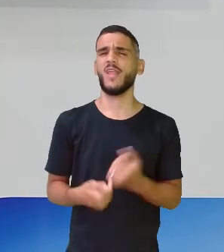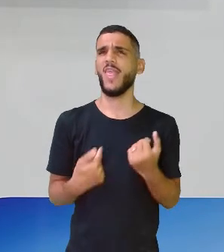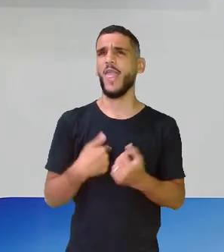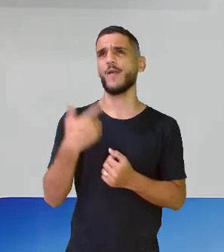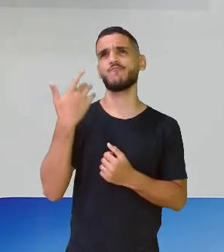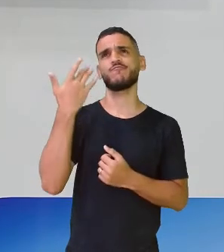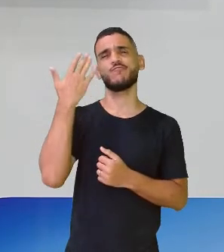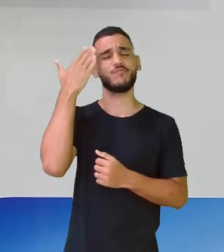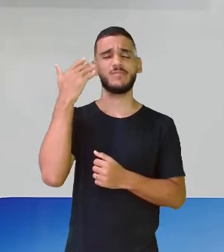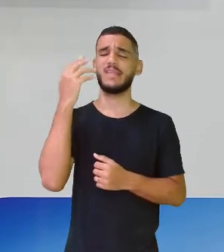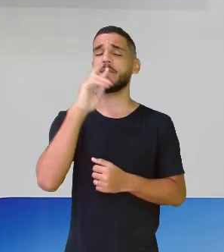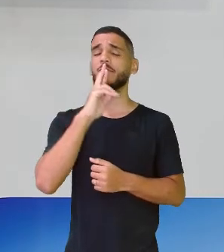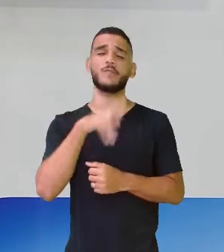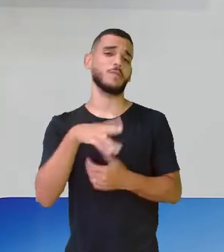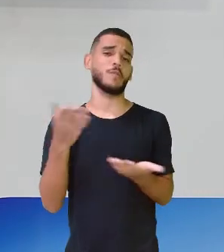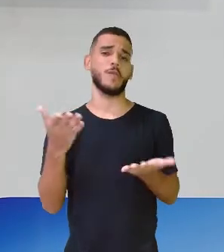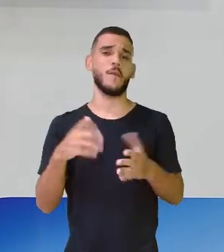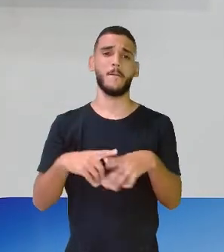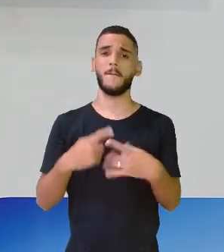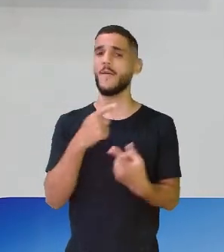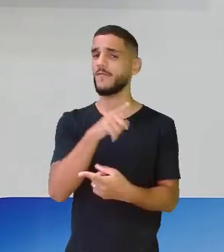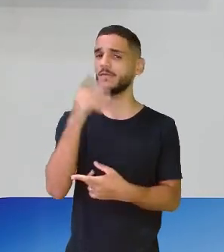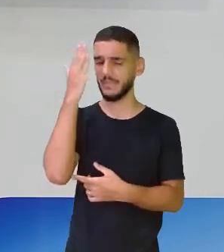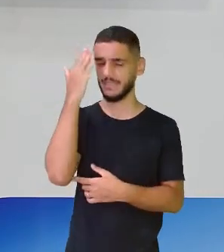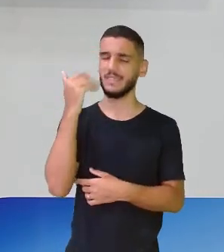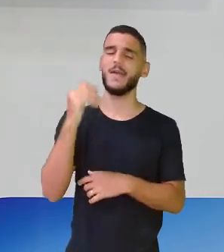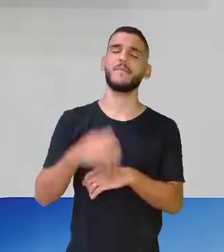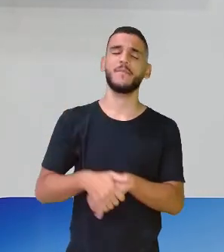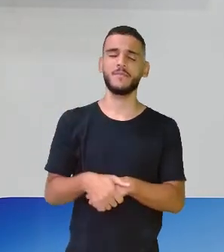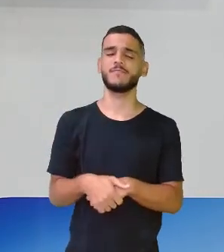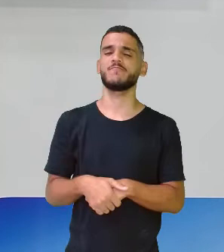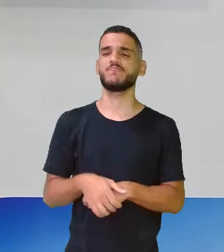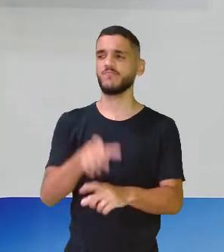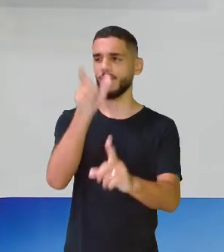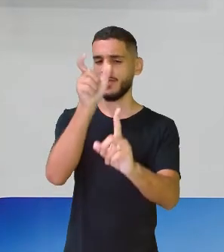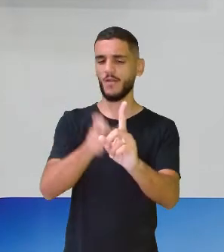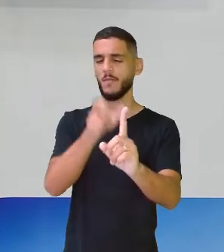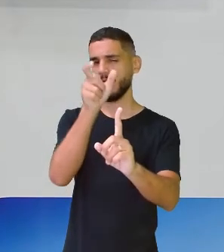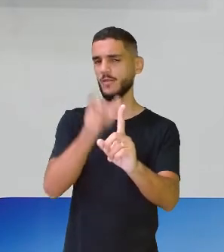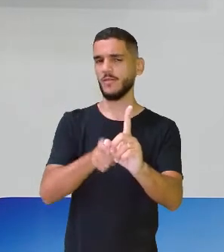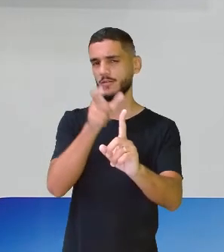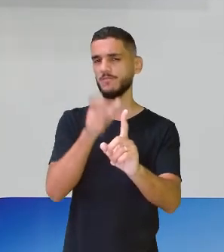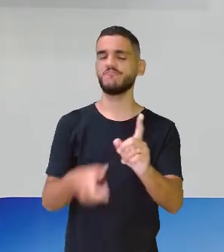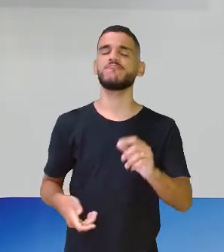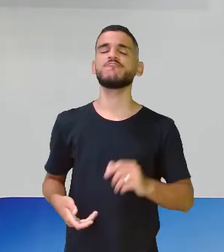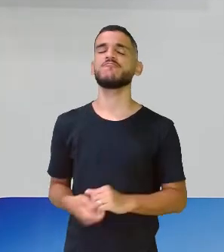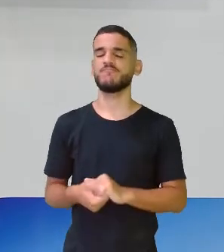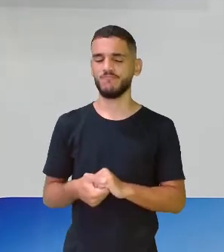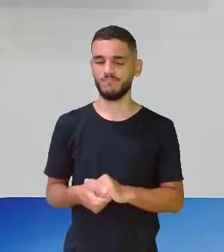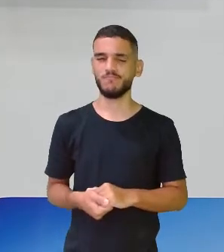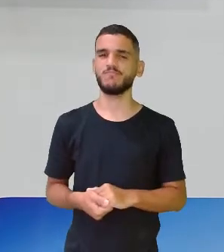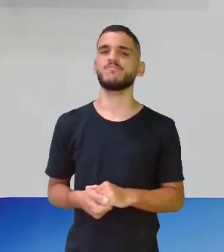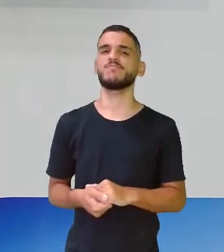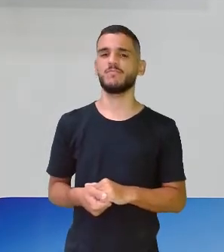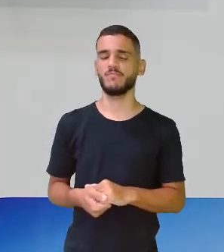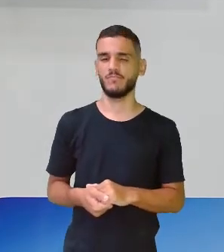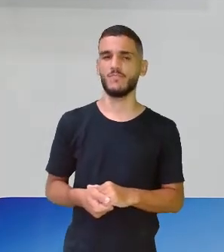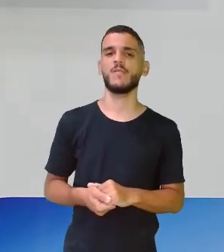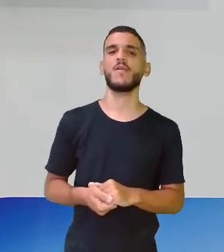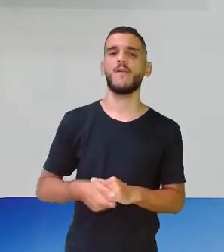foi o estudante, mas alguém logo no começo disse que o personagem era exatamente... O Peixão. O Peixão. Foi o